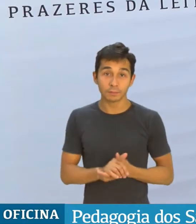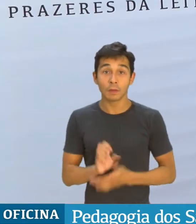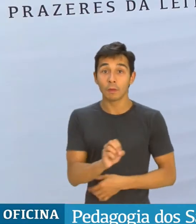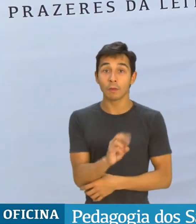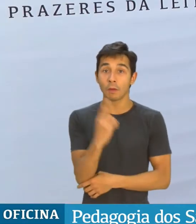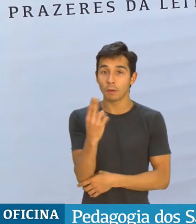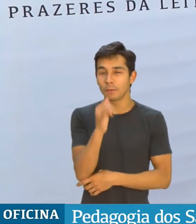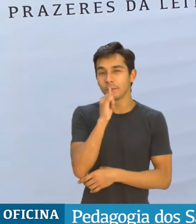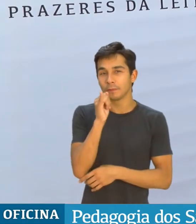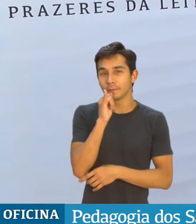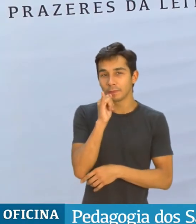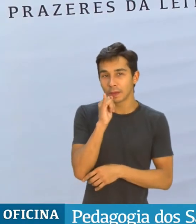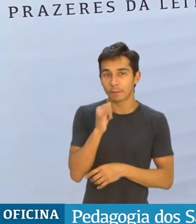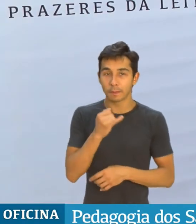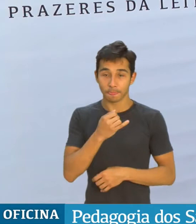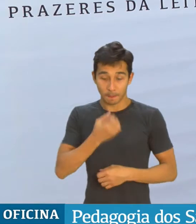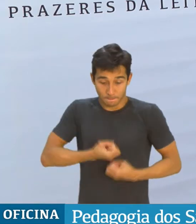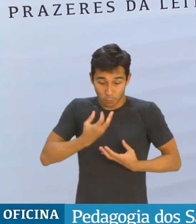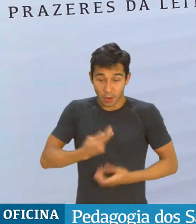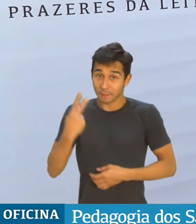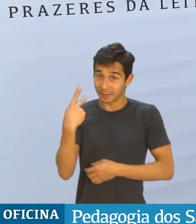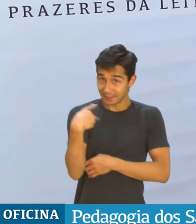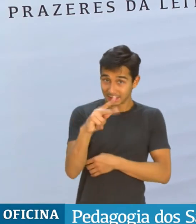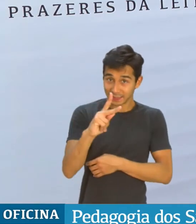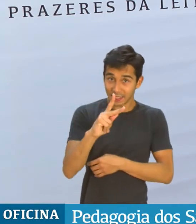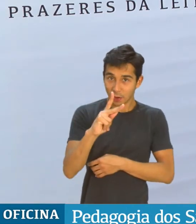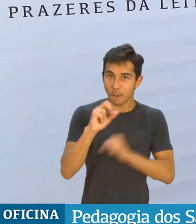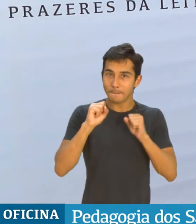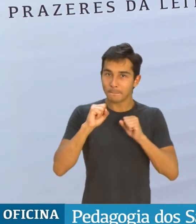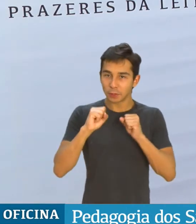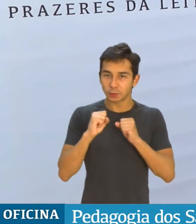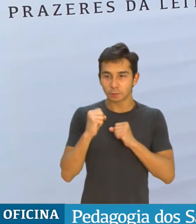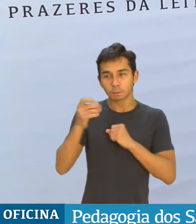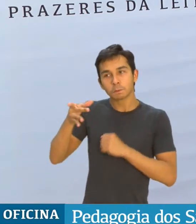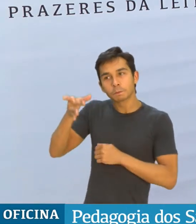cartas na manga, né? Alguns poemas, você mesmo ali, de repente a